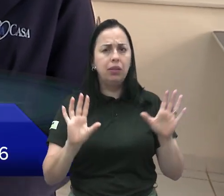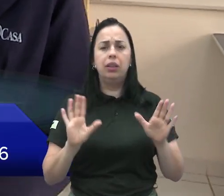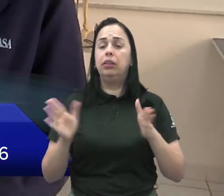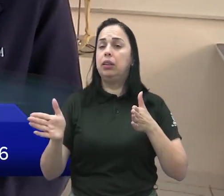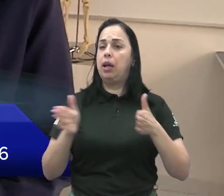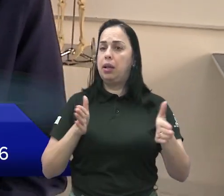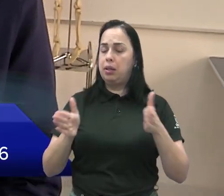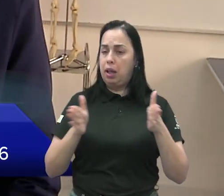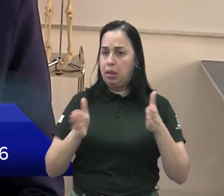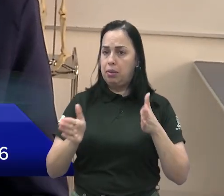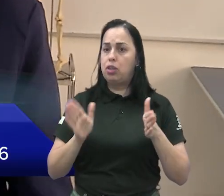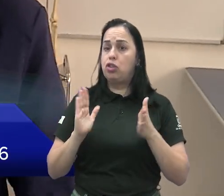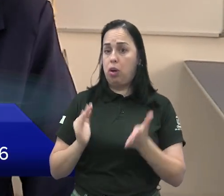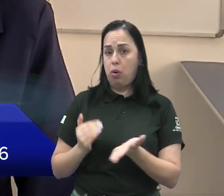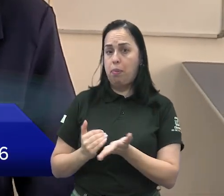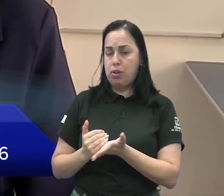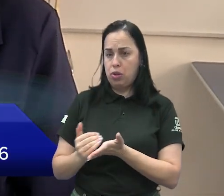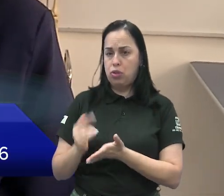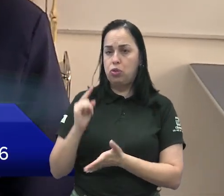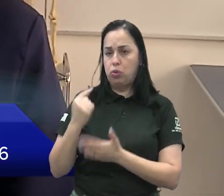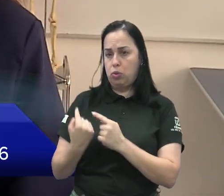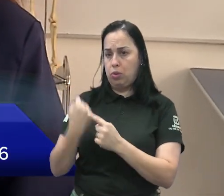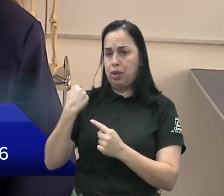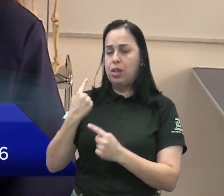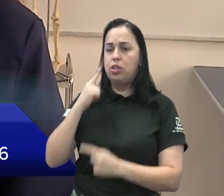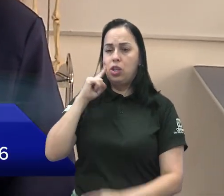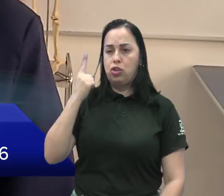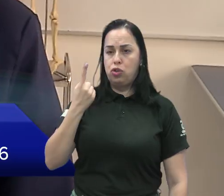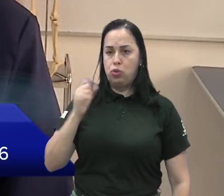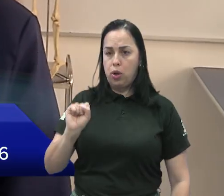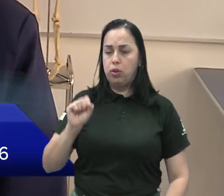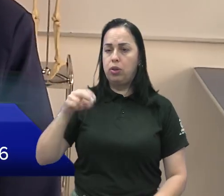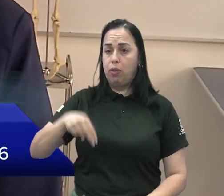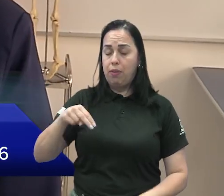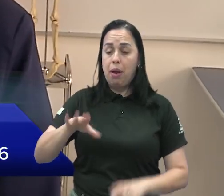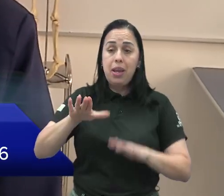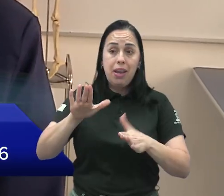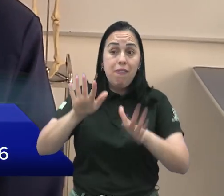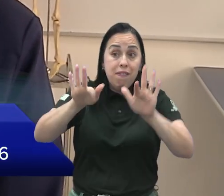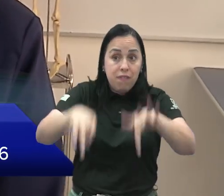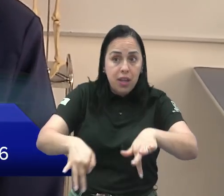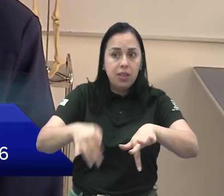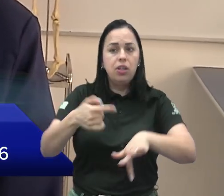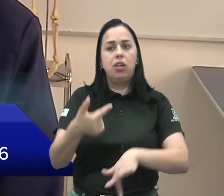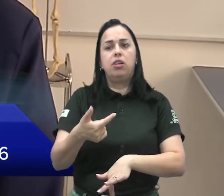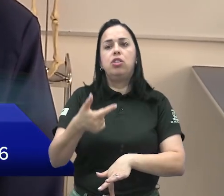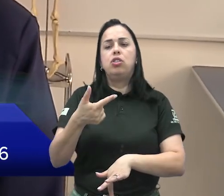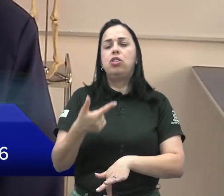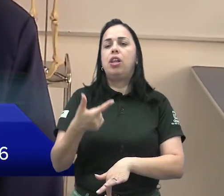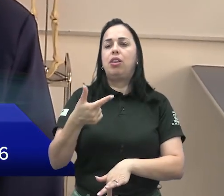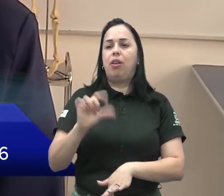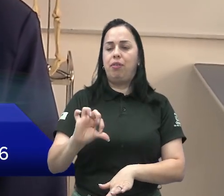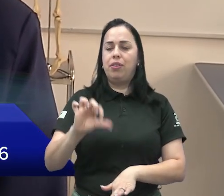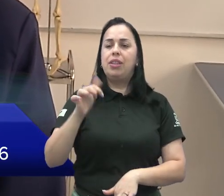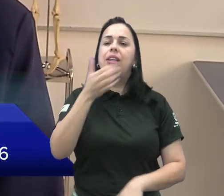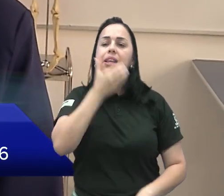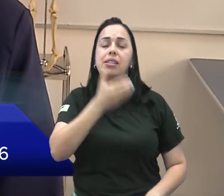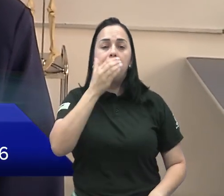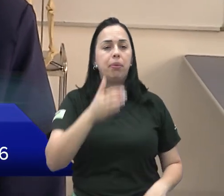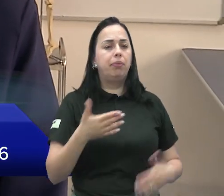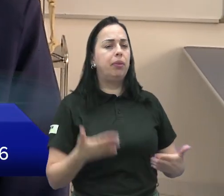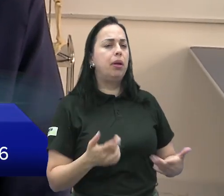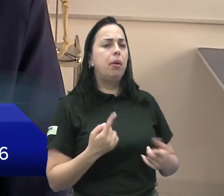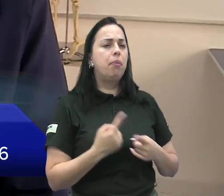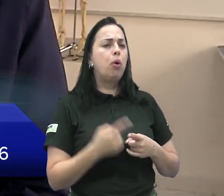Sim, existe um prazo, inclusive eles já começaram no dia 18 de novembro e terminam agora no dia 19 de dezembro. E qual